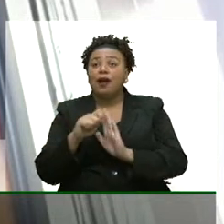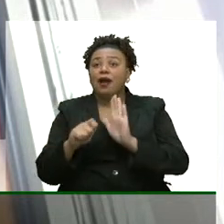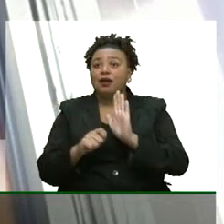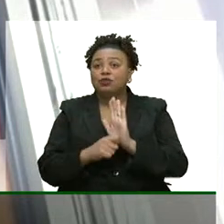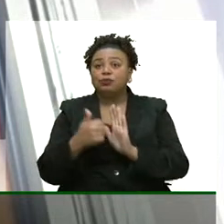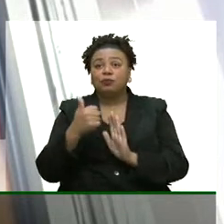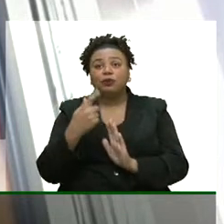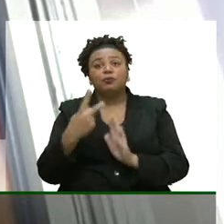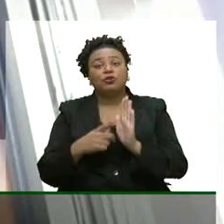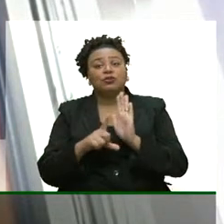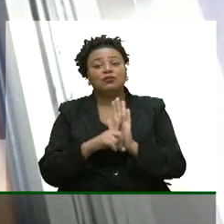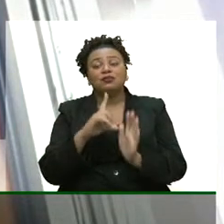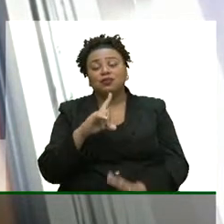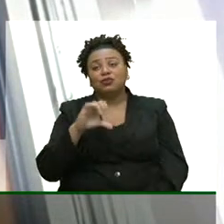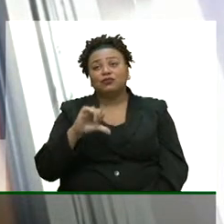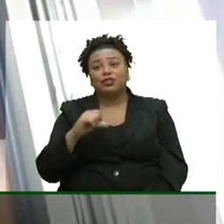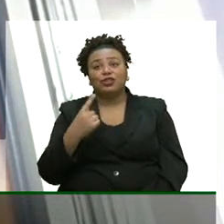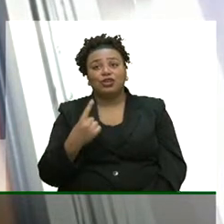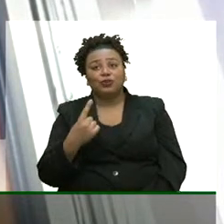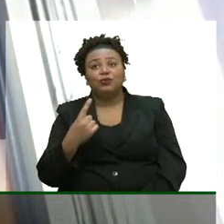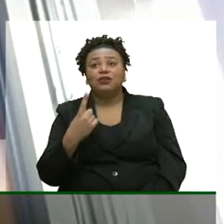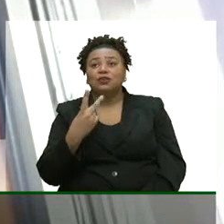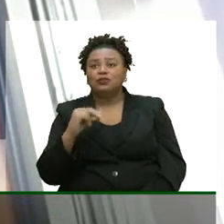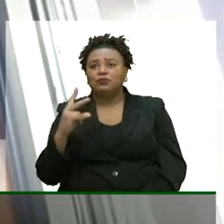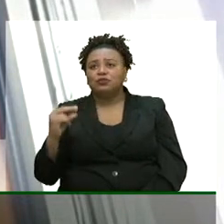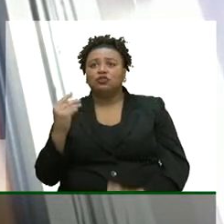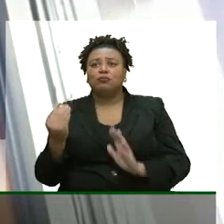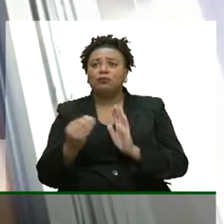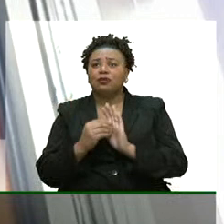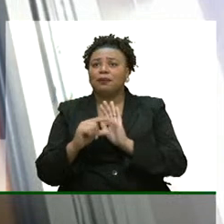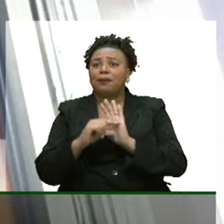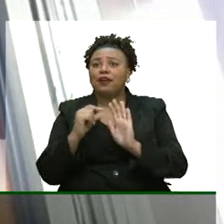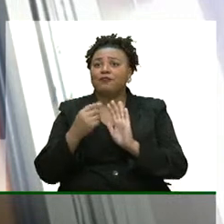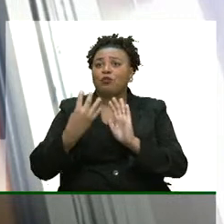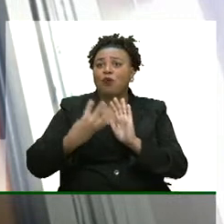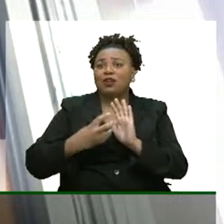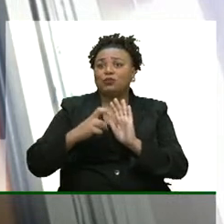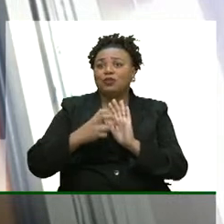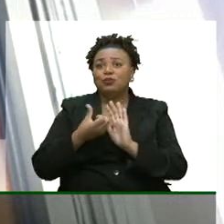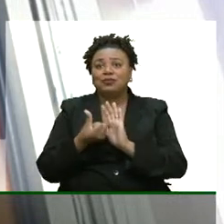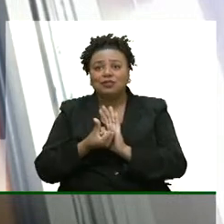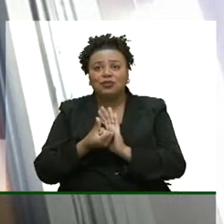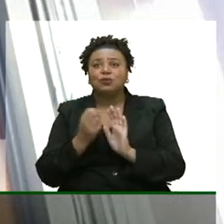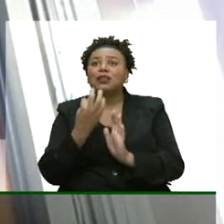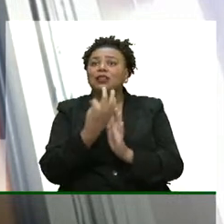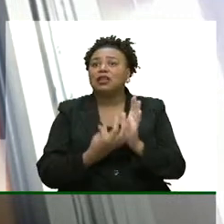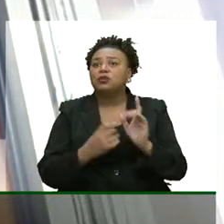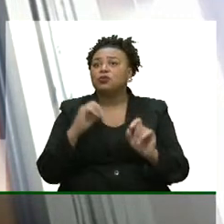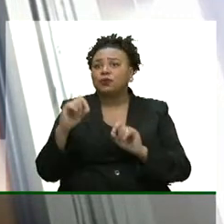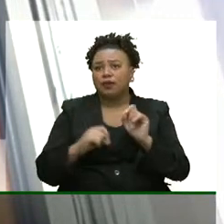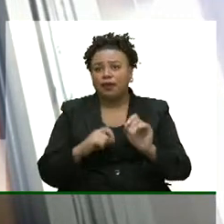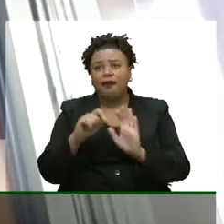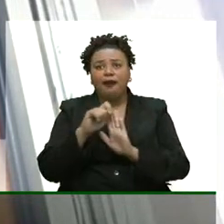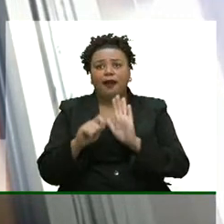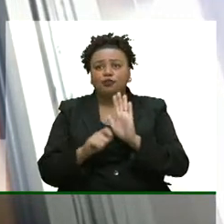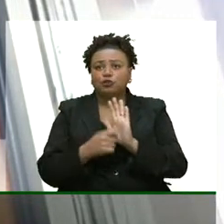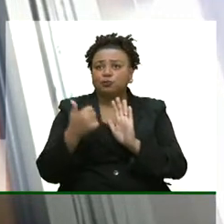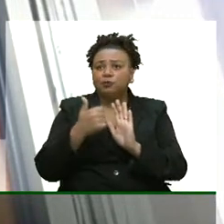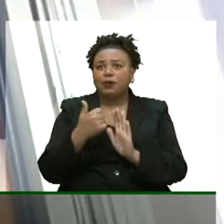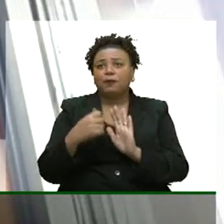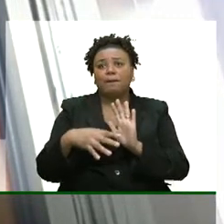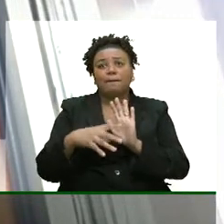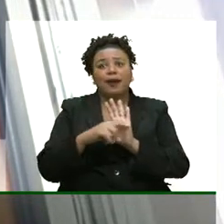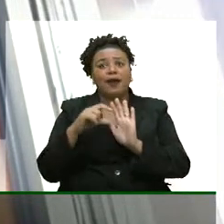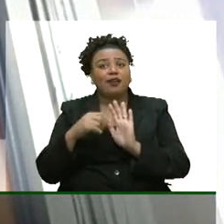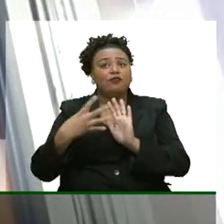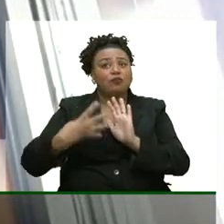Artigo 1º do projeto de lei número 191/2020 é acrescido dos parágrafos 4º, 5º e 6º com a seguinte redação. Artigo 1º, parágrafo 4º. Durante o